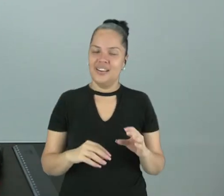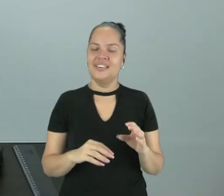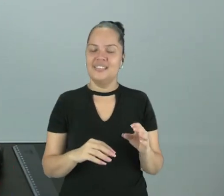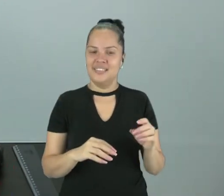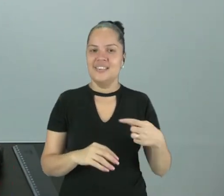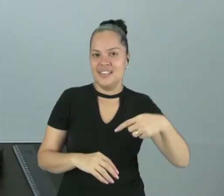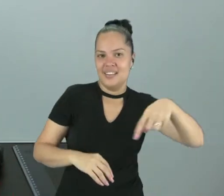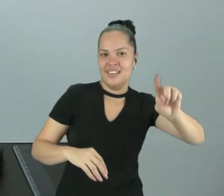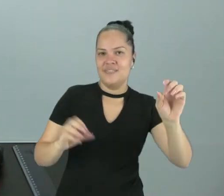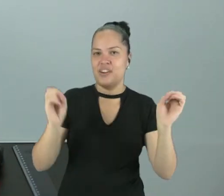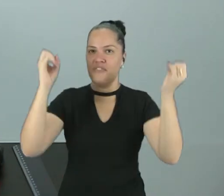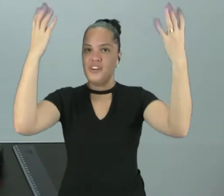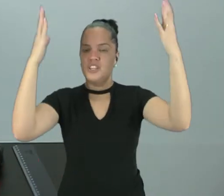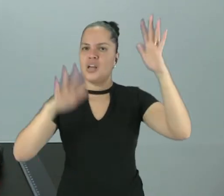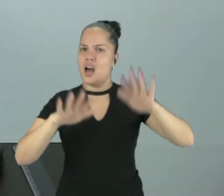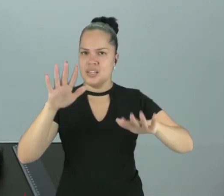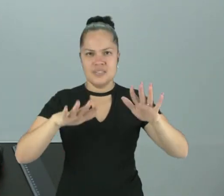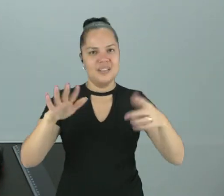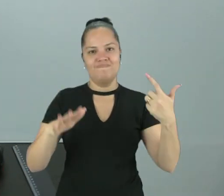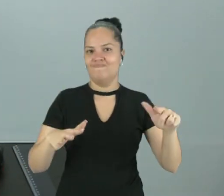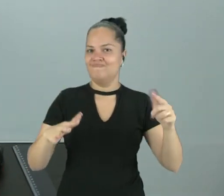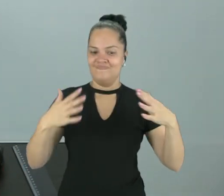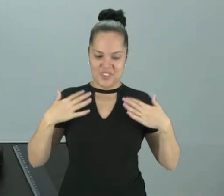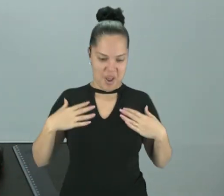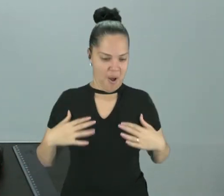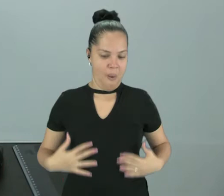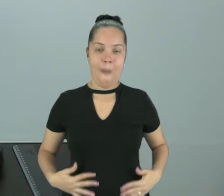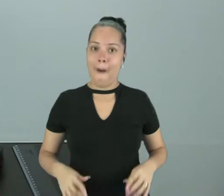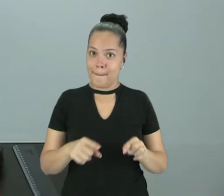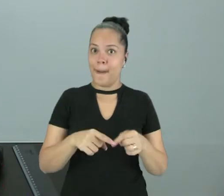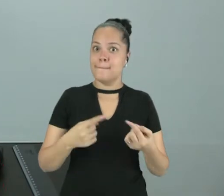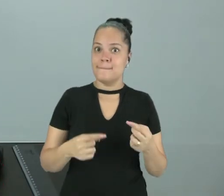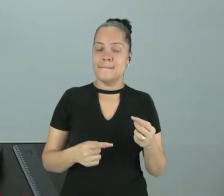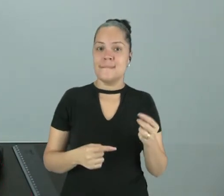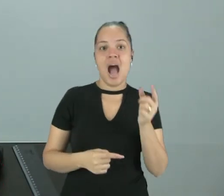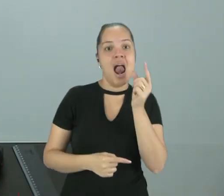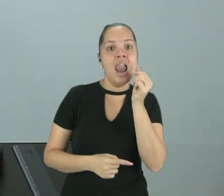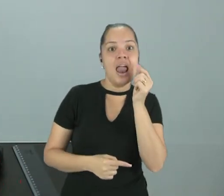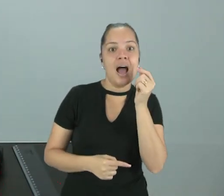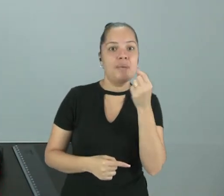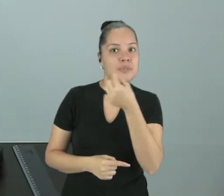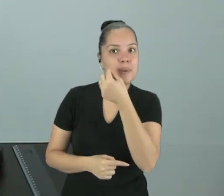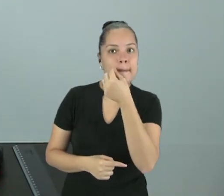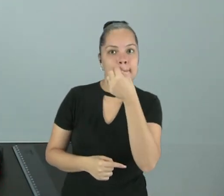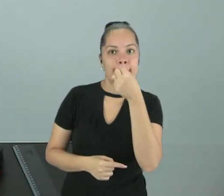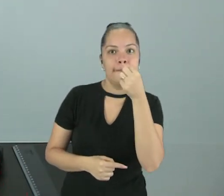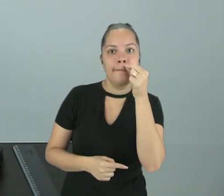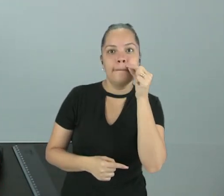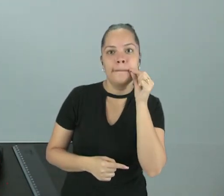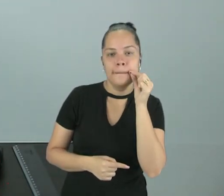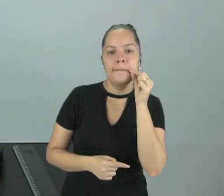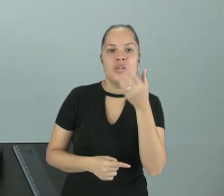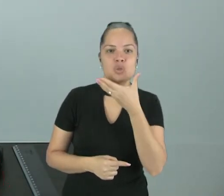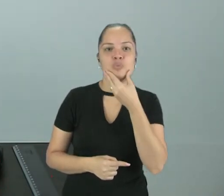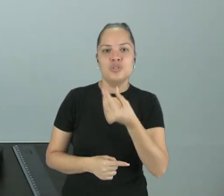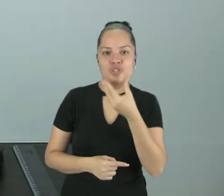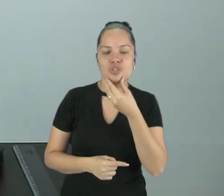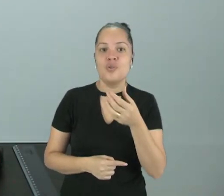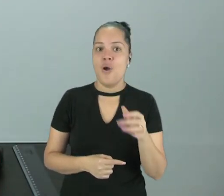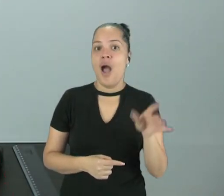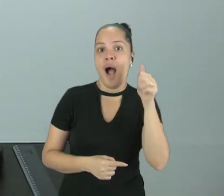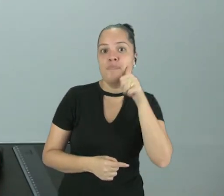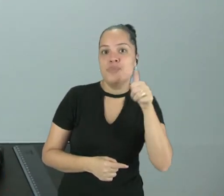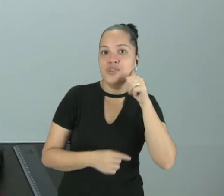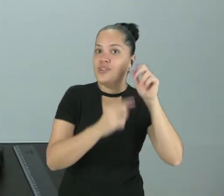festejo Às vezes eu não tem a roupa mas aquele bigodinho os meninos e as meninas Coloca aquela trança trancinha e